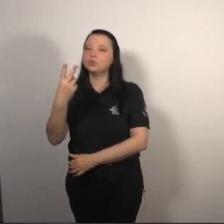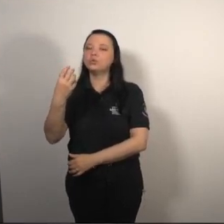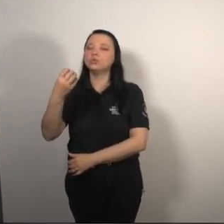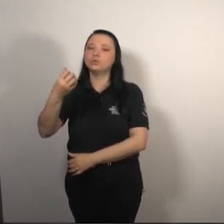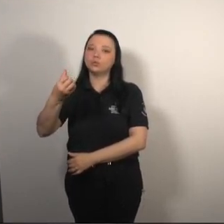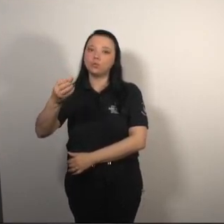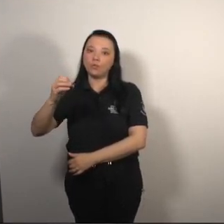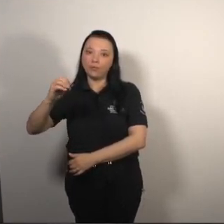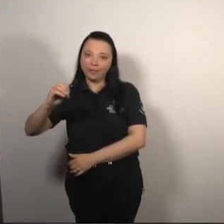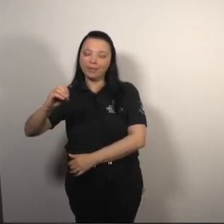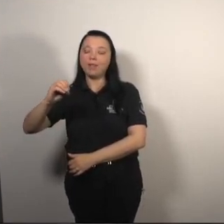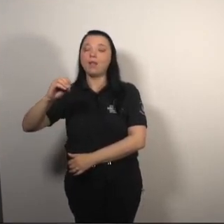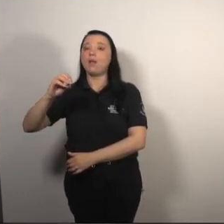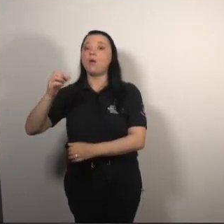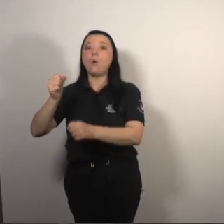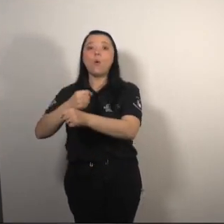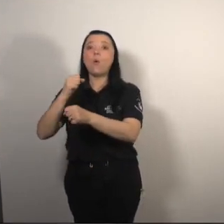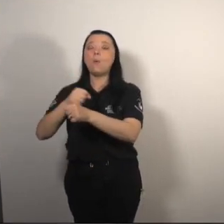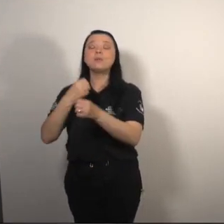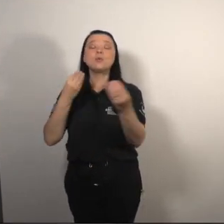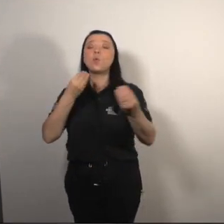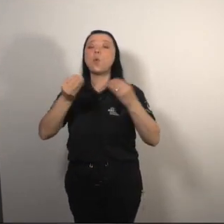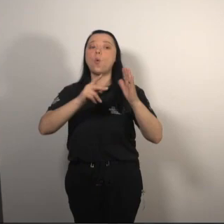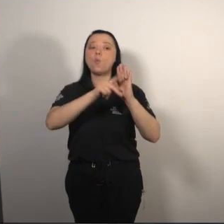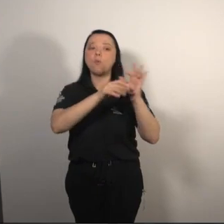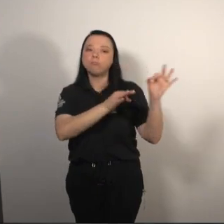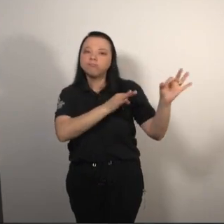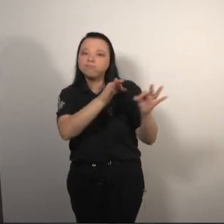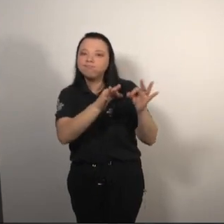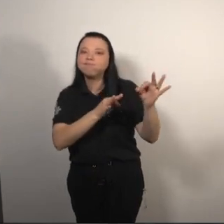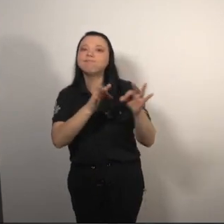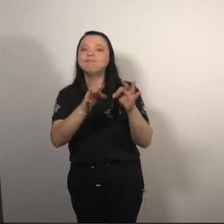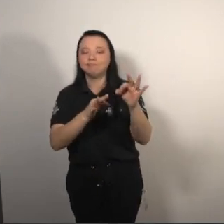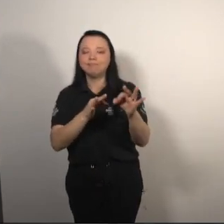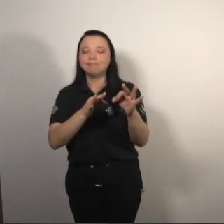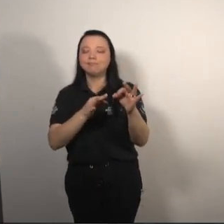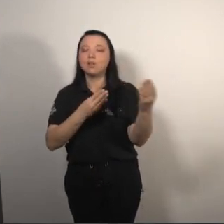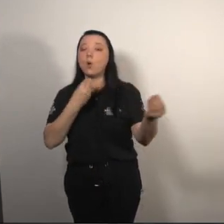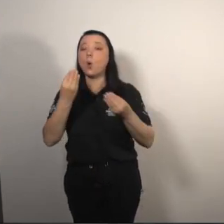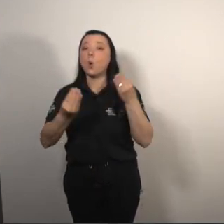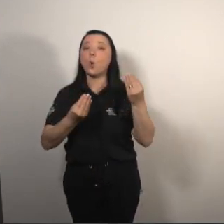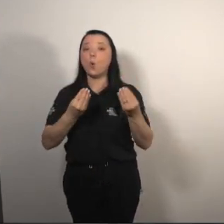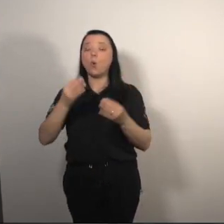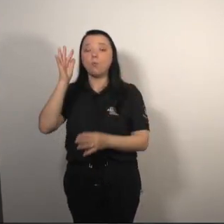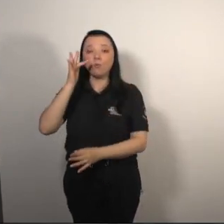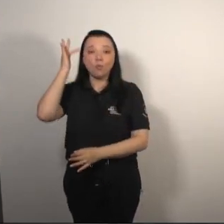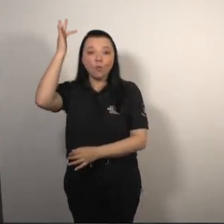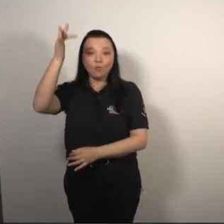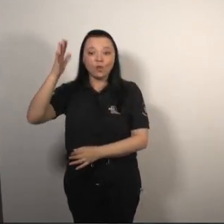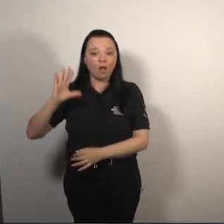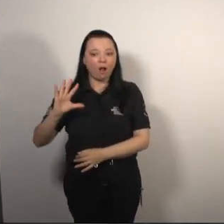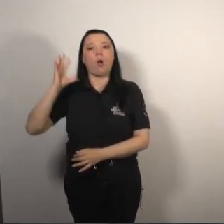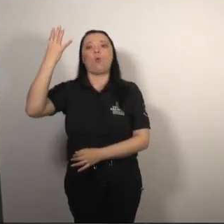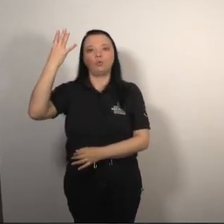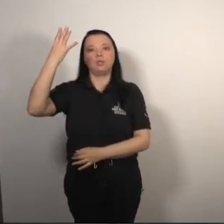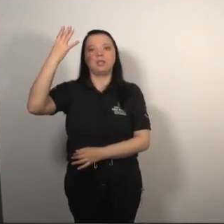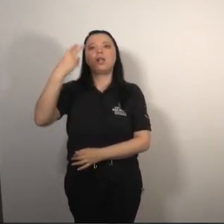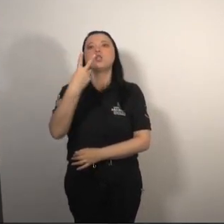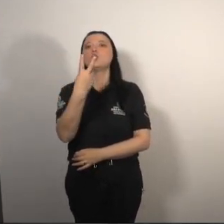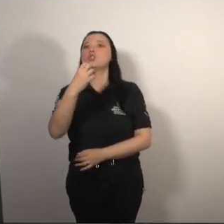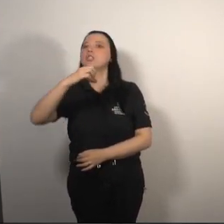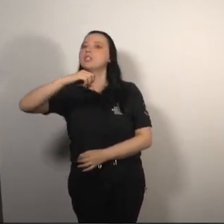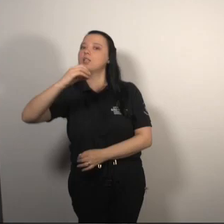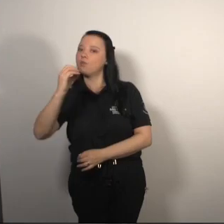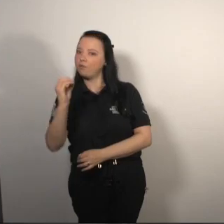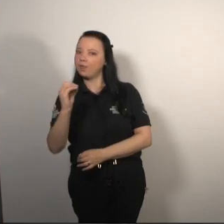290 obras. Qual que é o planejamento? Como que vocês pretendem cumprir todas essas 290 obras